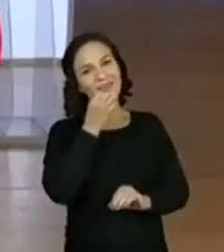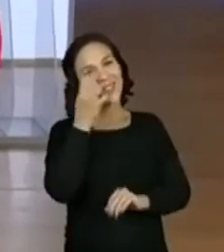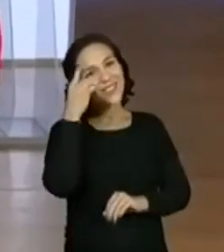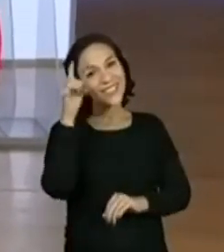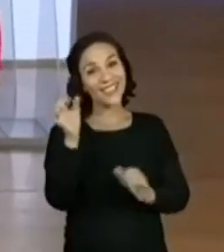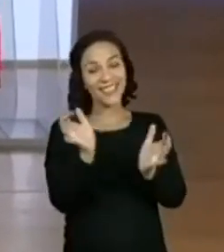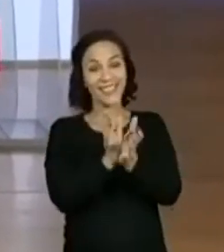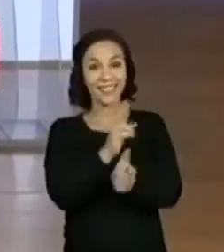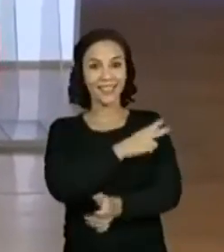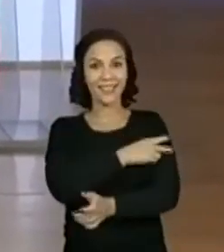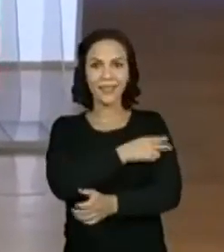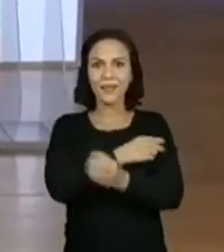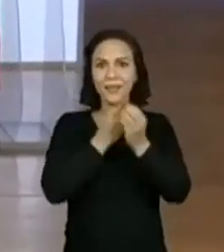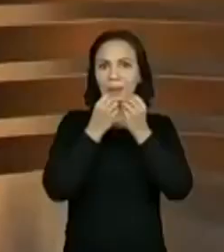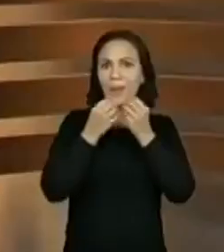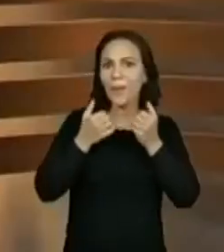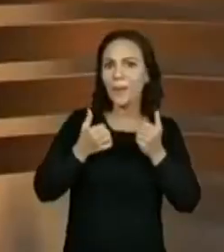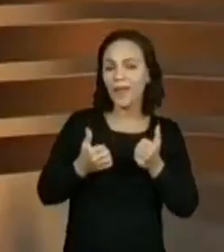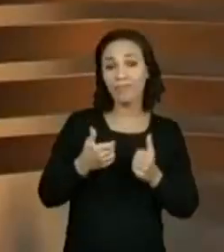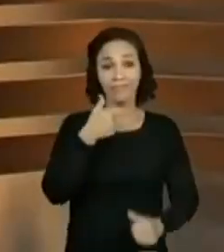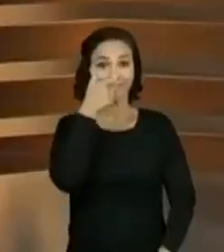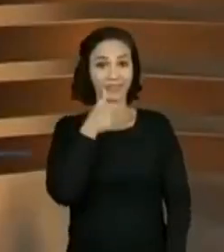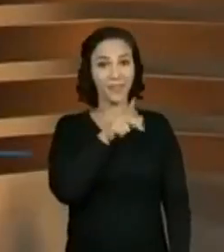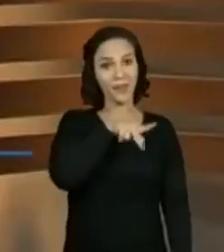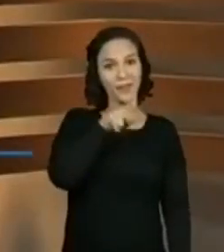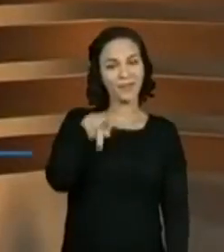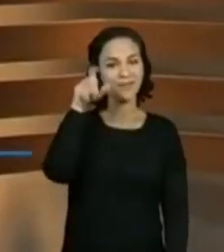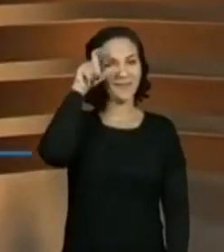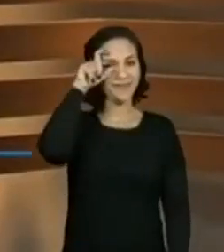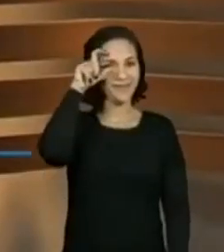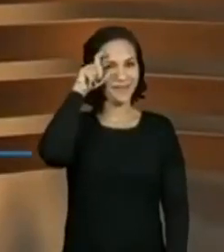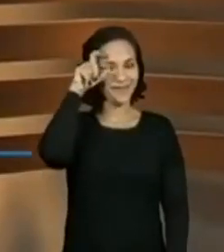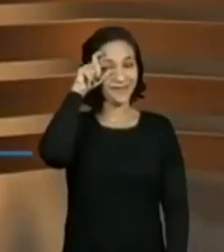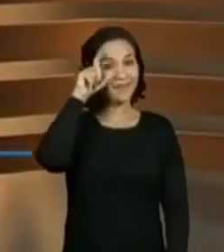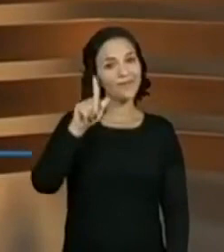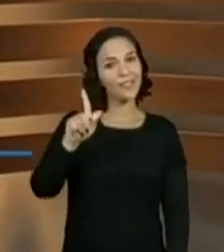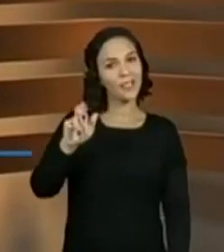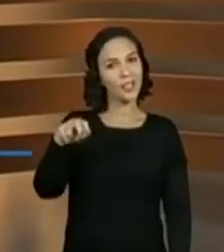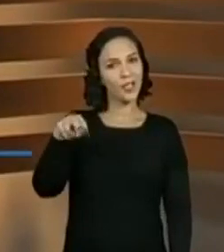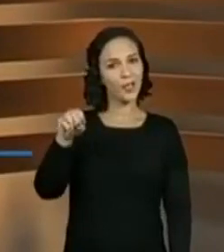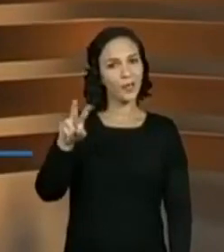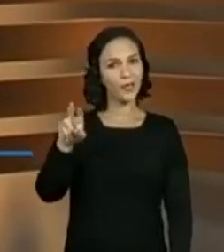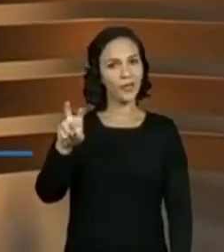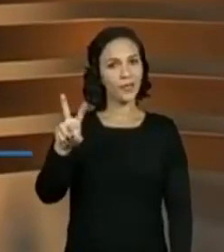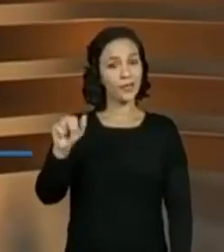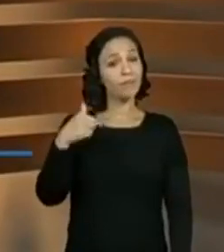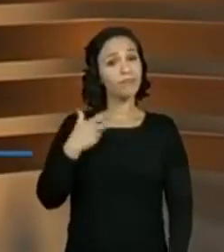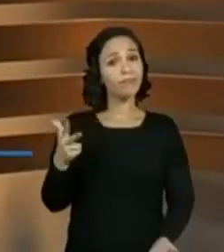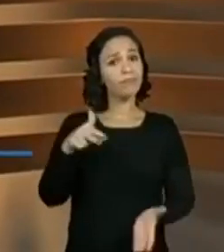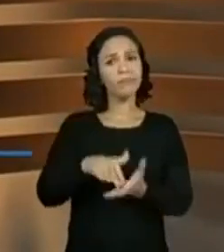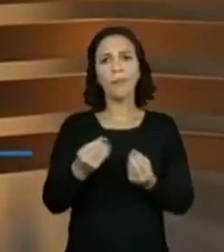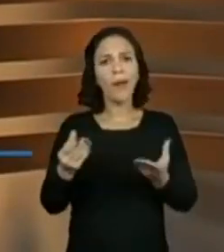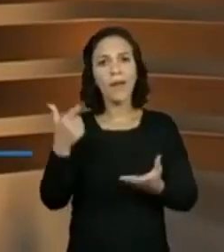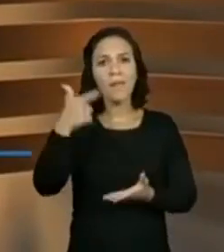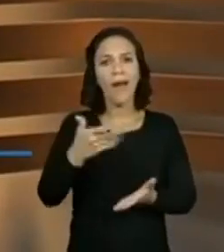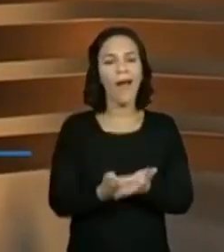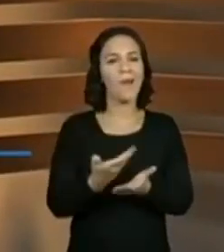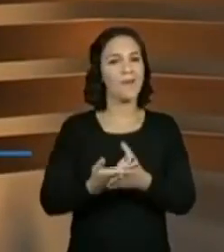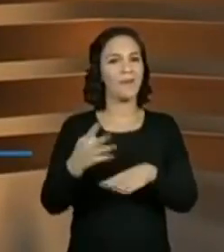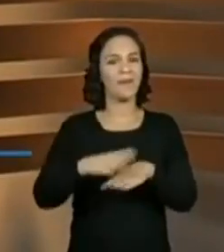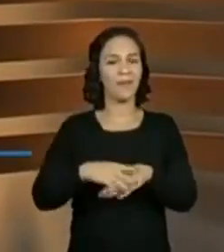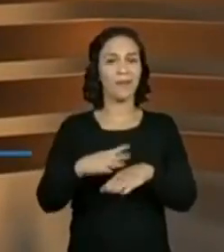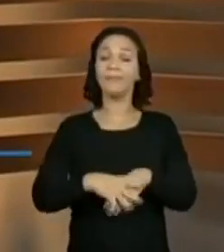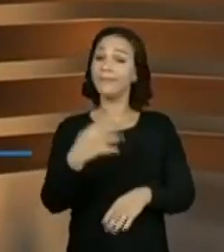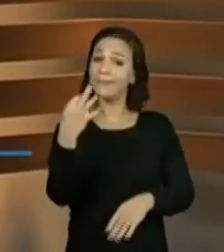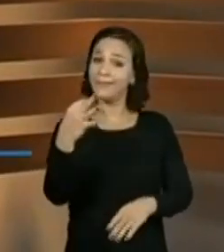galera do segundo ano, tudo bem com vocês? Eu sou a professora Genoveva Alves e estou aqui para mais uma aula de matemática. Isso mesmo, hoje